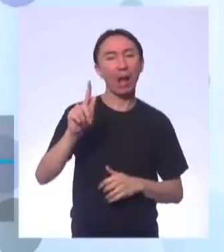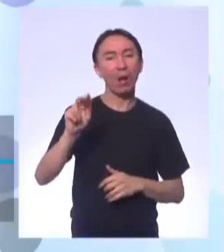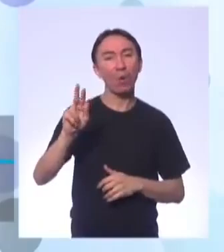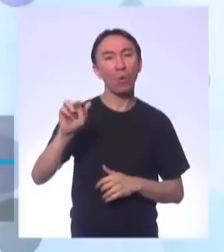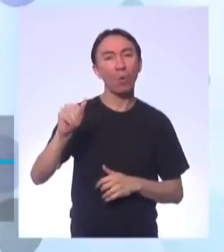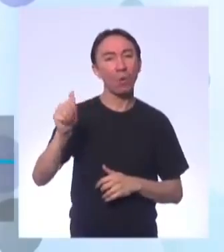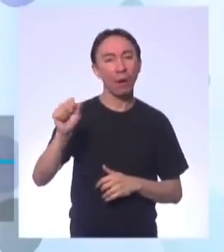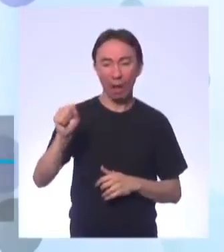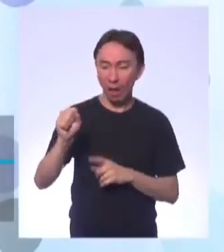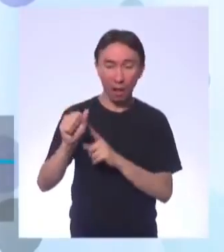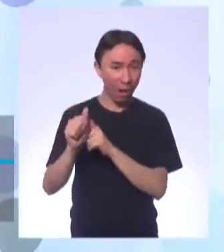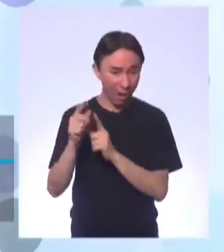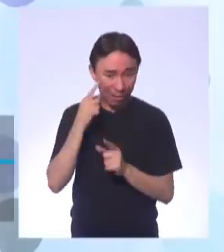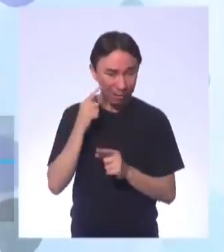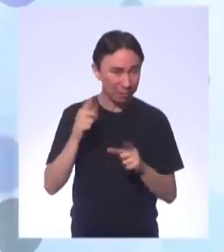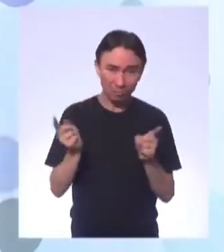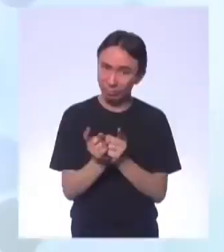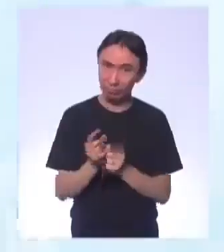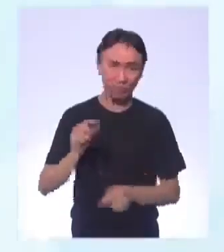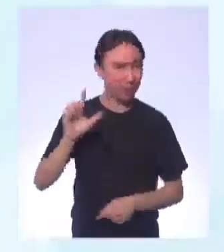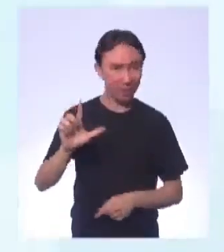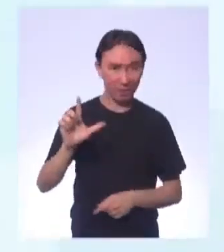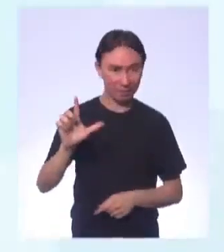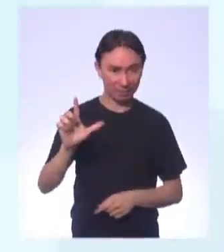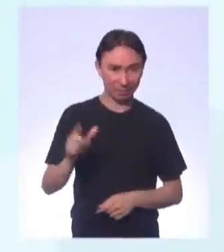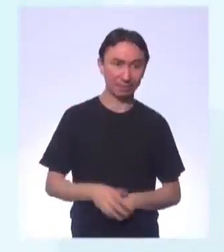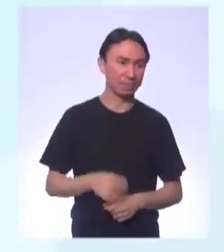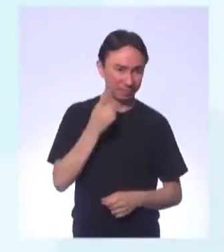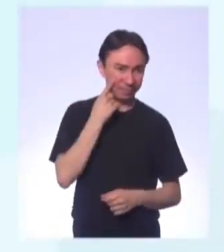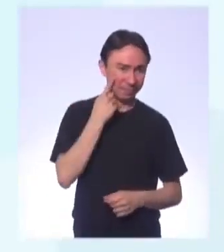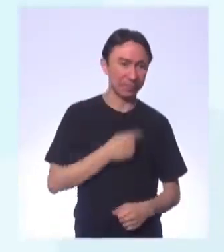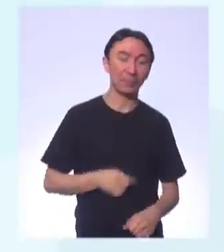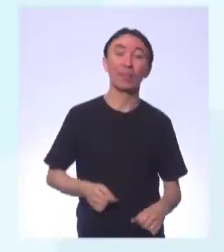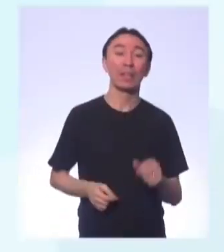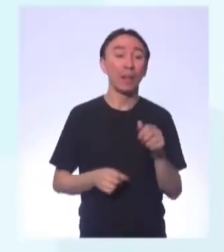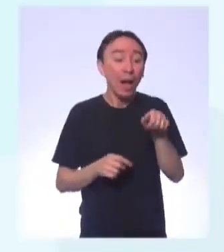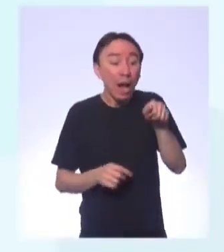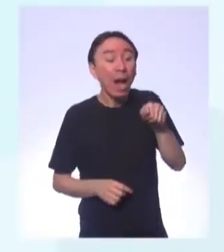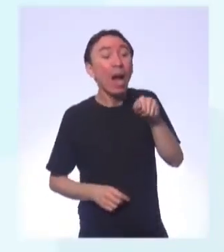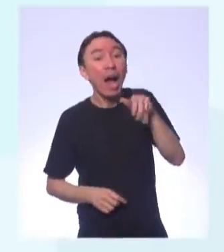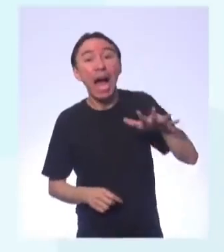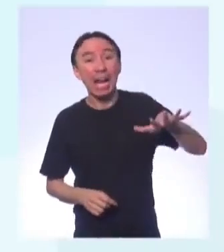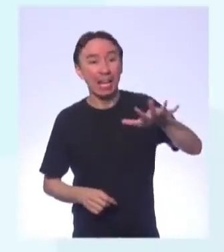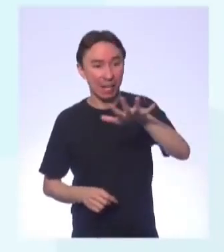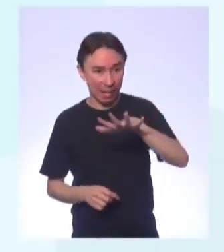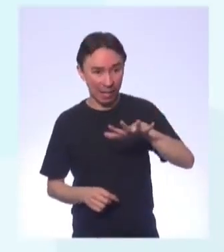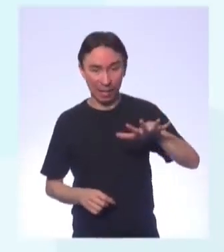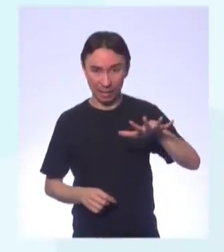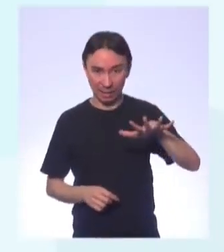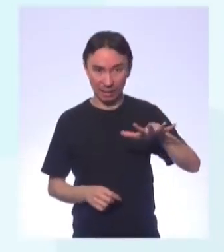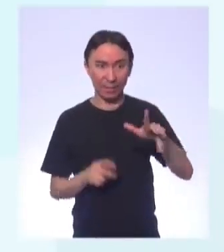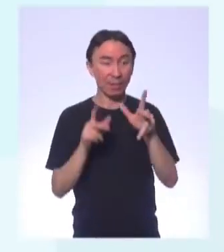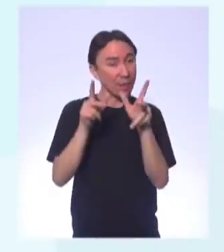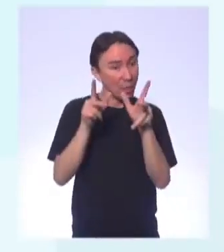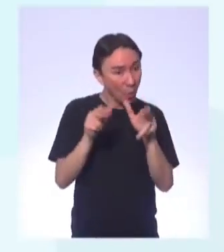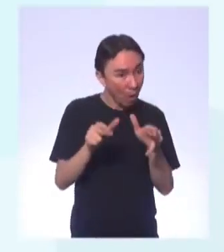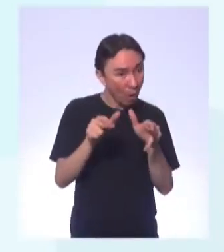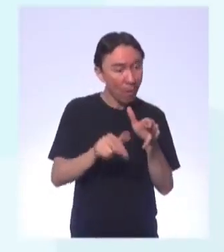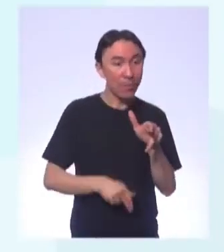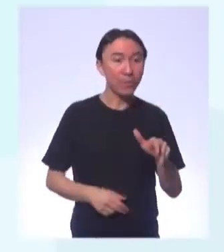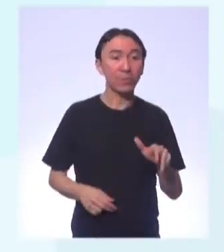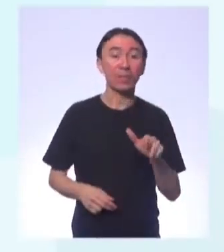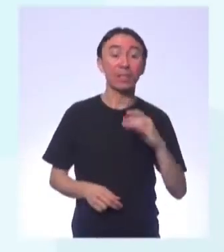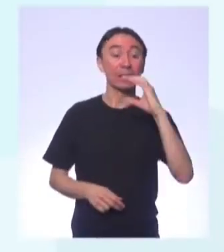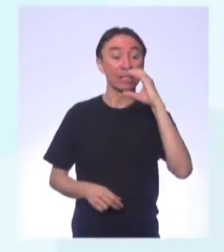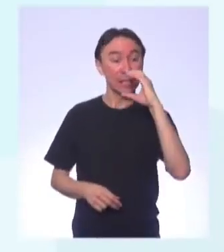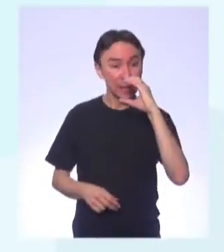substituir para mostrar algumas letras Pode por uma telinha aqui é o seguinte ó então eu vou substituir aqui a área pela letra a e o